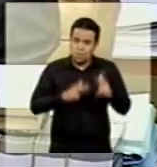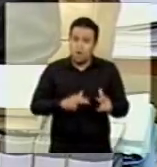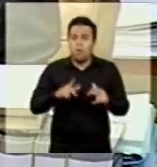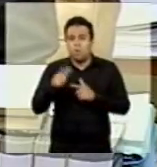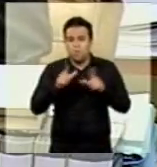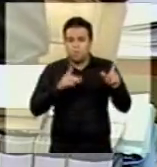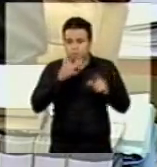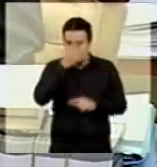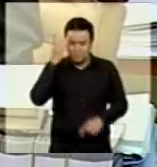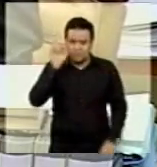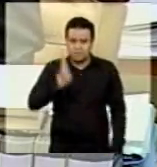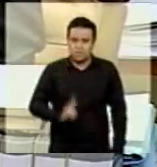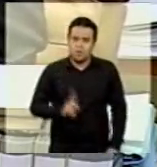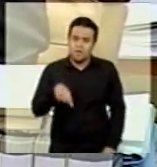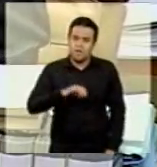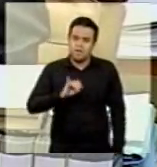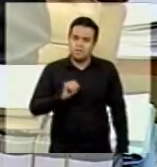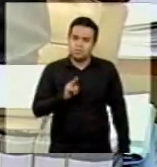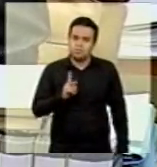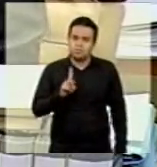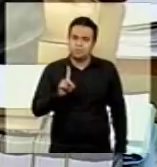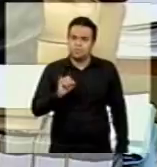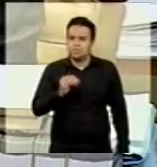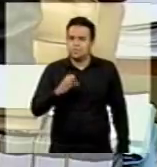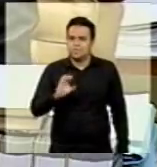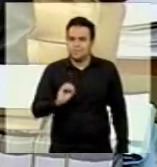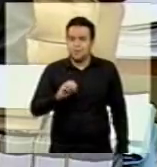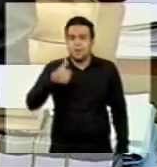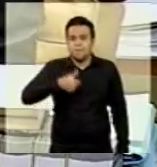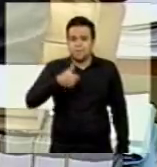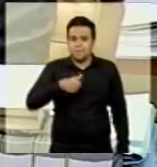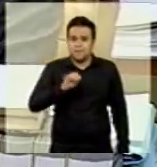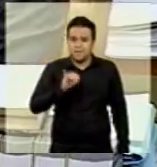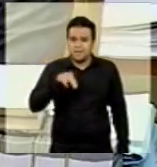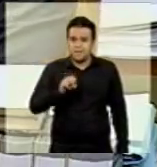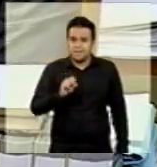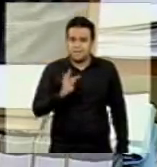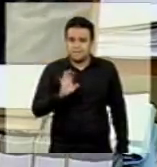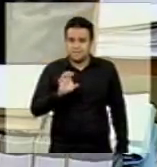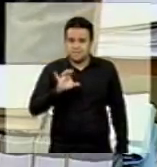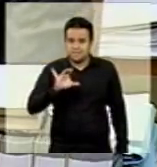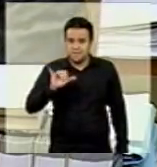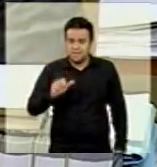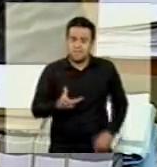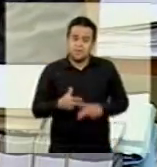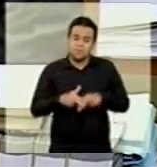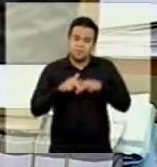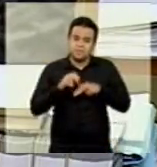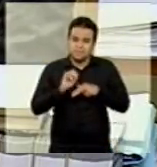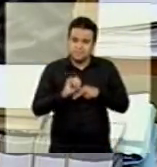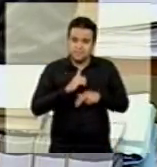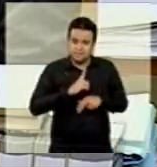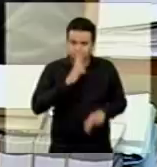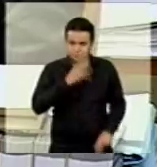à jurisdição comum dos magistrados de primeira instância, portanto, sofrendo